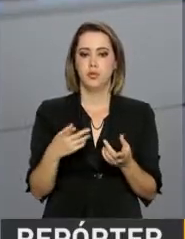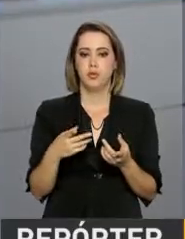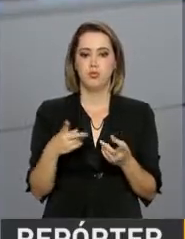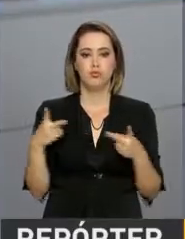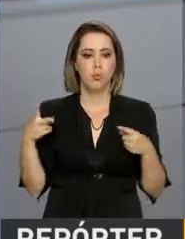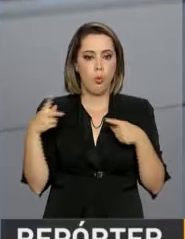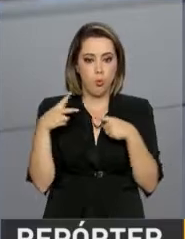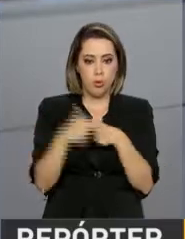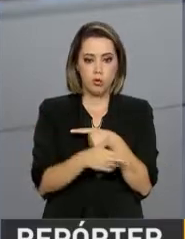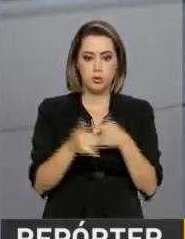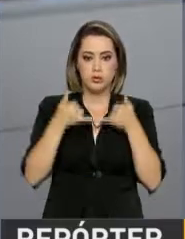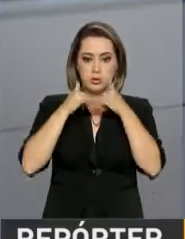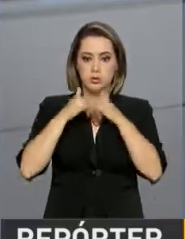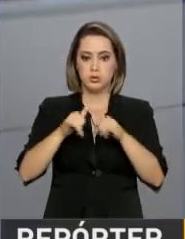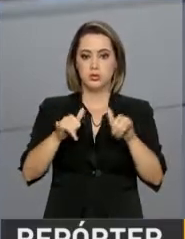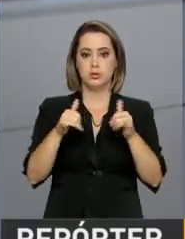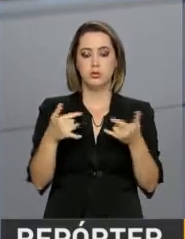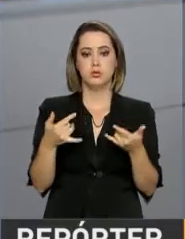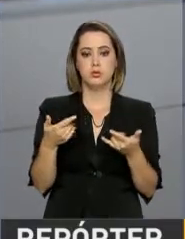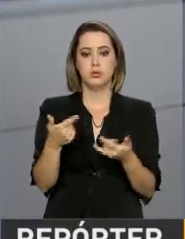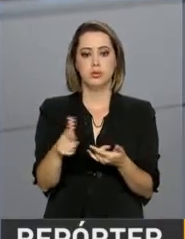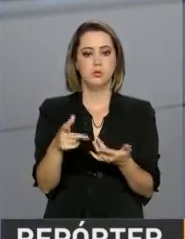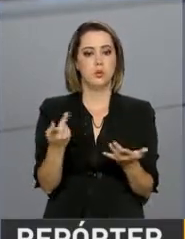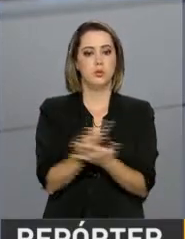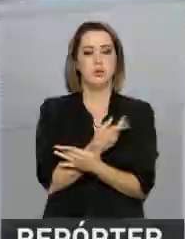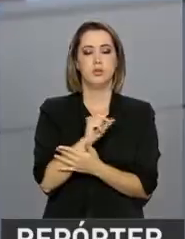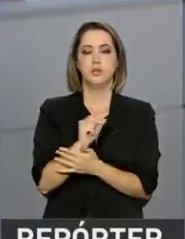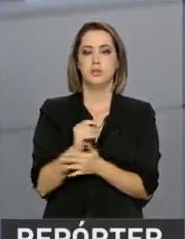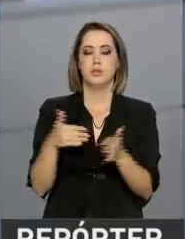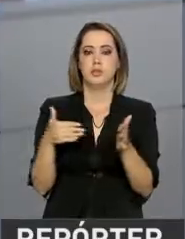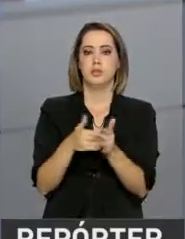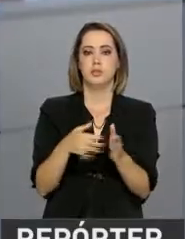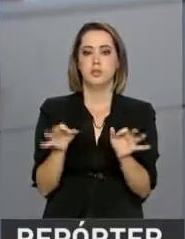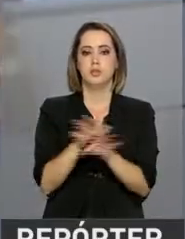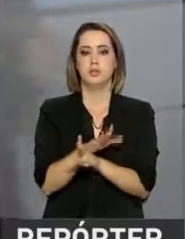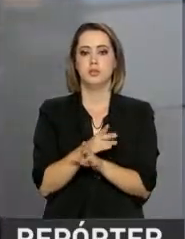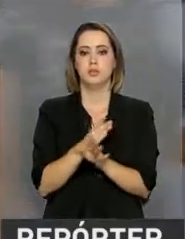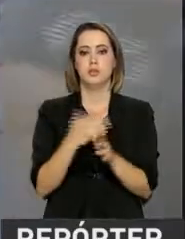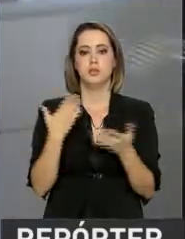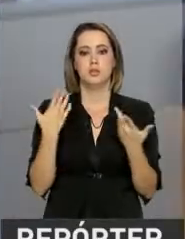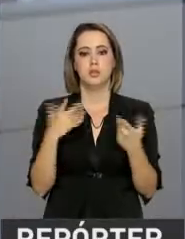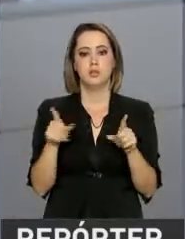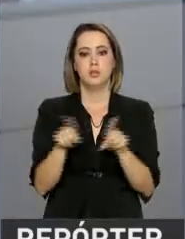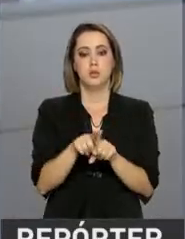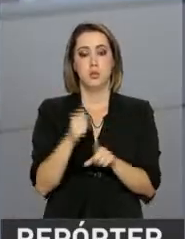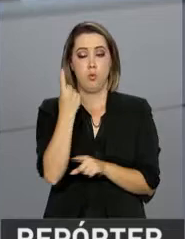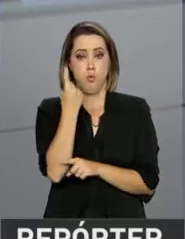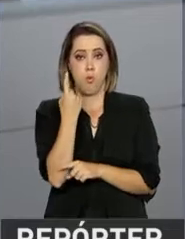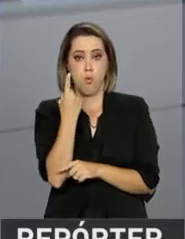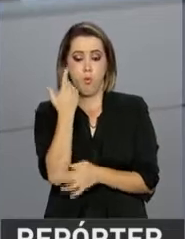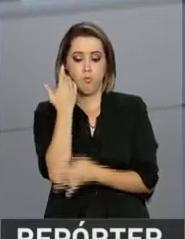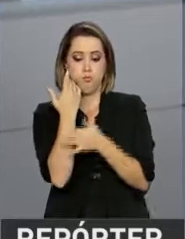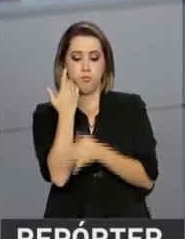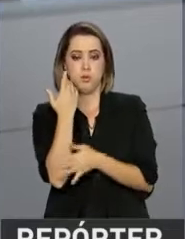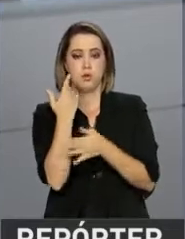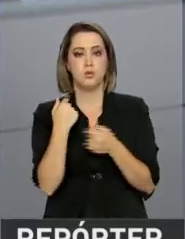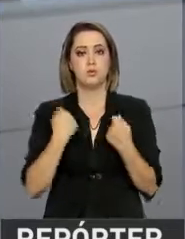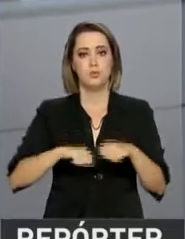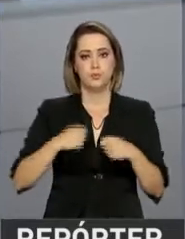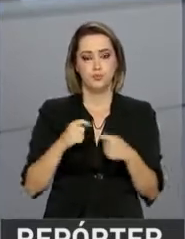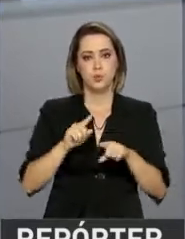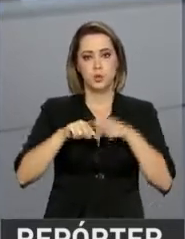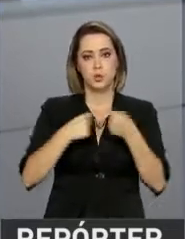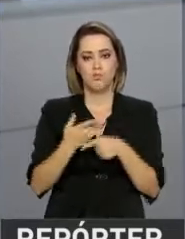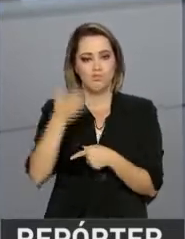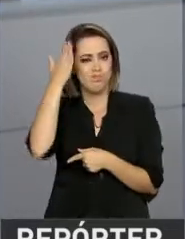e a persiana conseguiu realizar até o final 1 bateu o brasil e aí luxo teve que executar ea